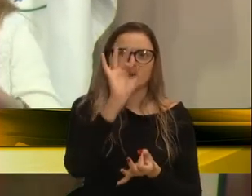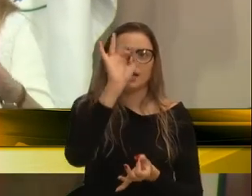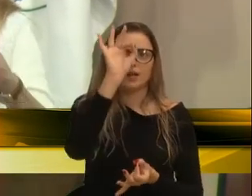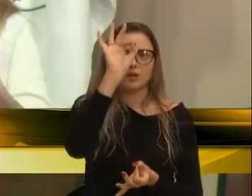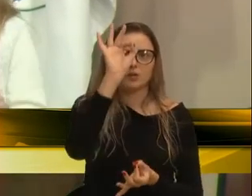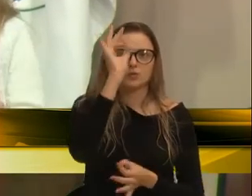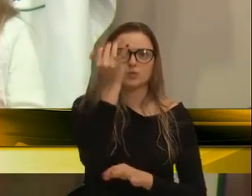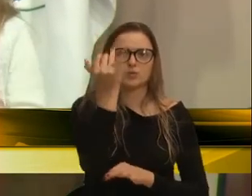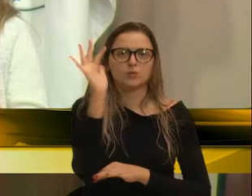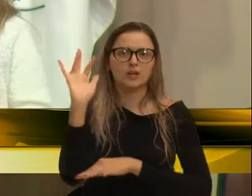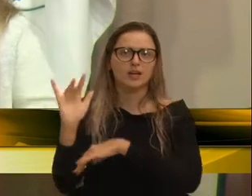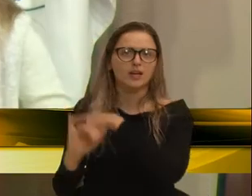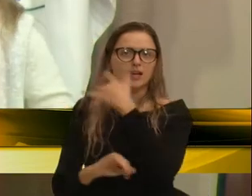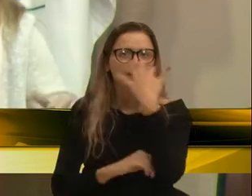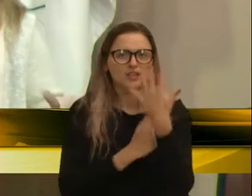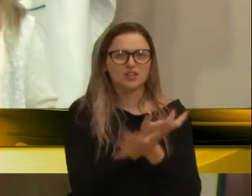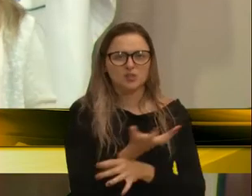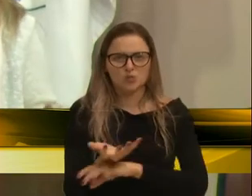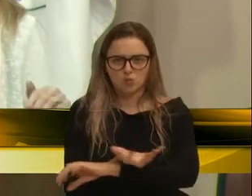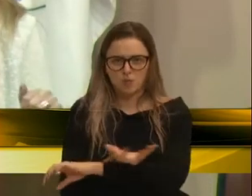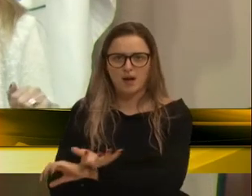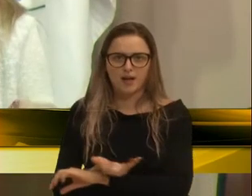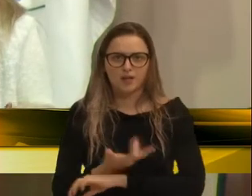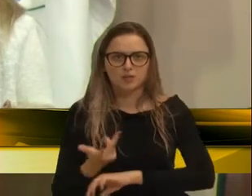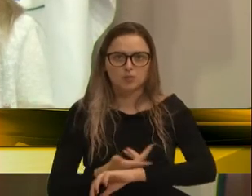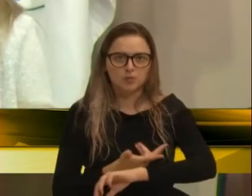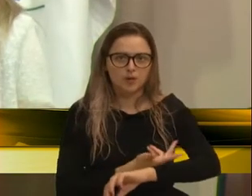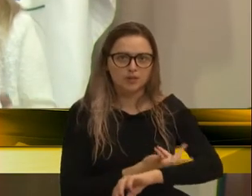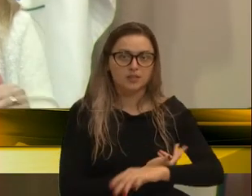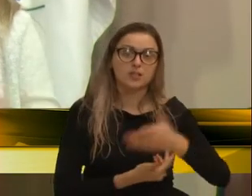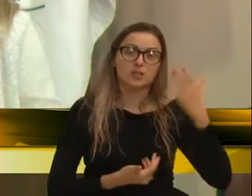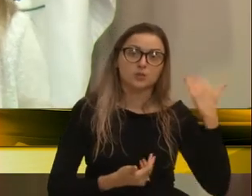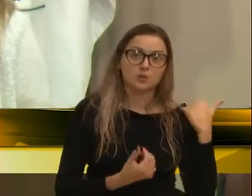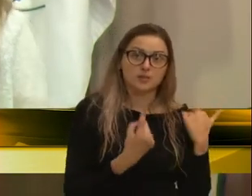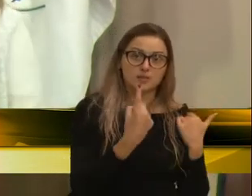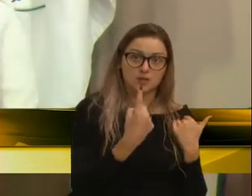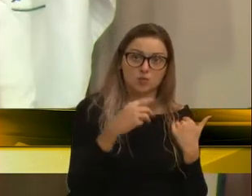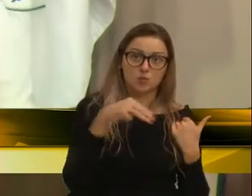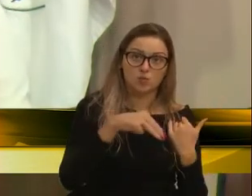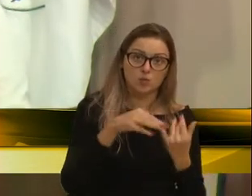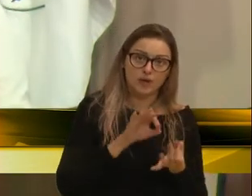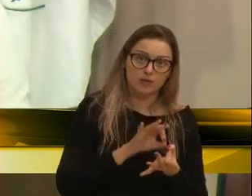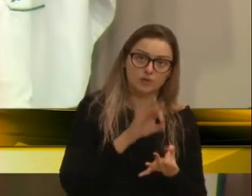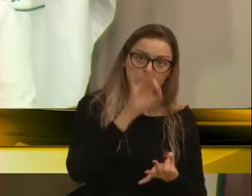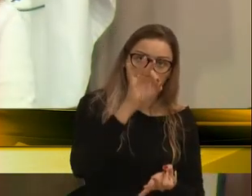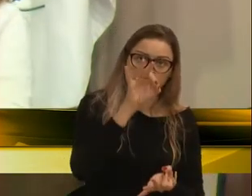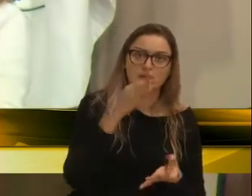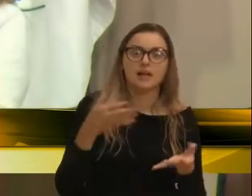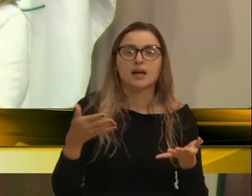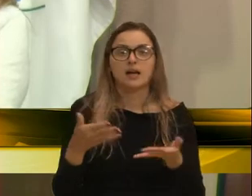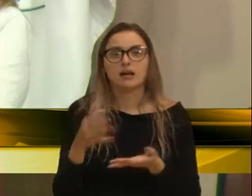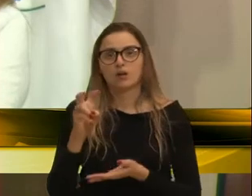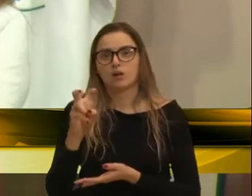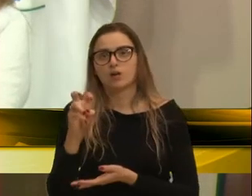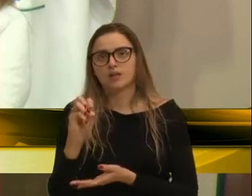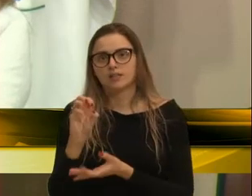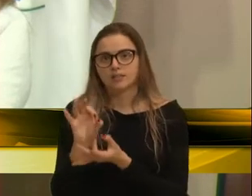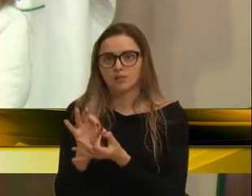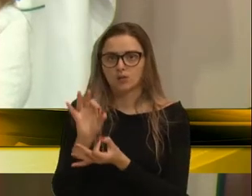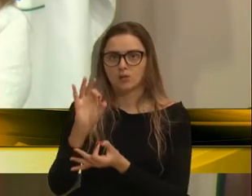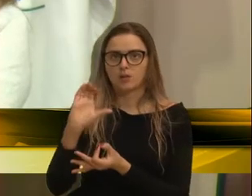mato para a roçada, que anteriormente era 1 metro, e nós propusemos que passasse a ser de 50